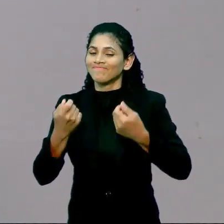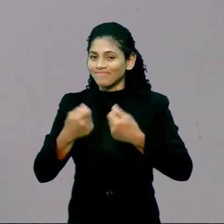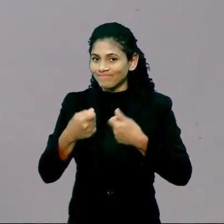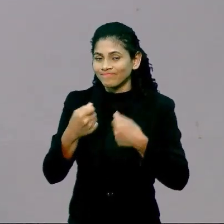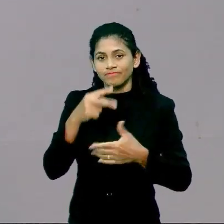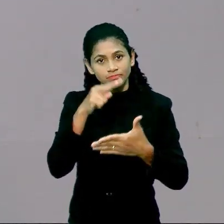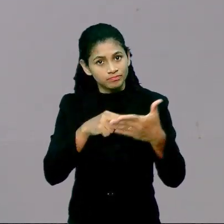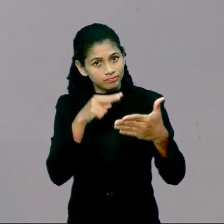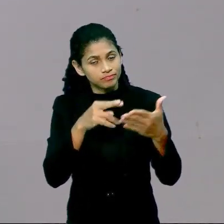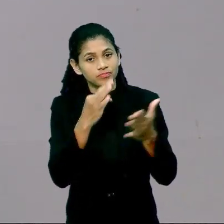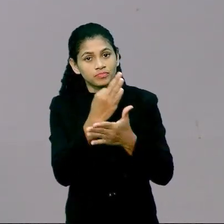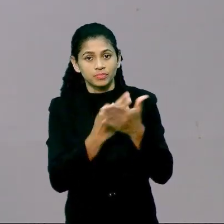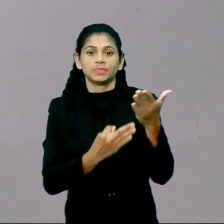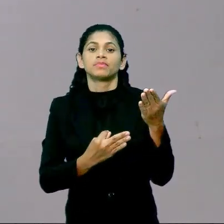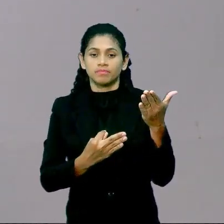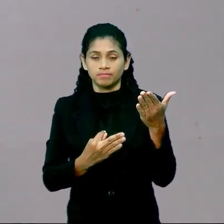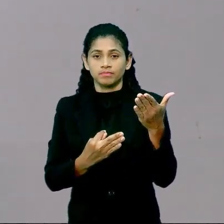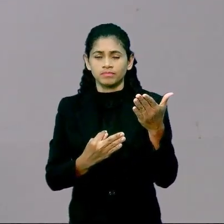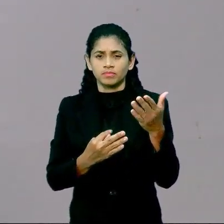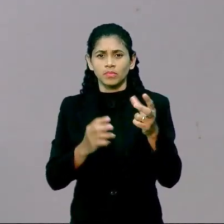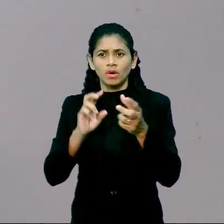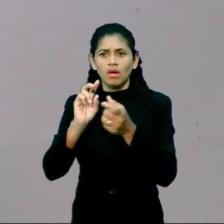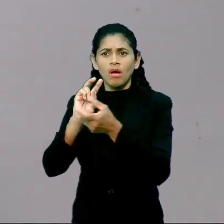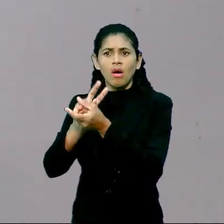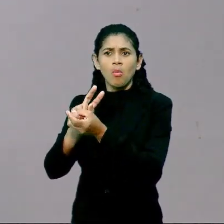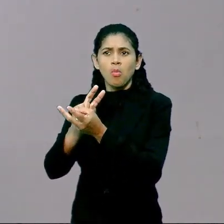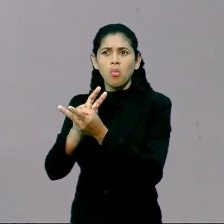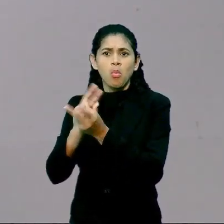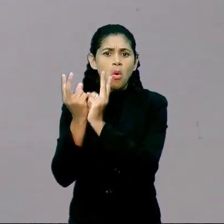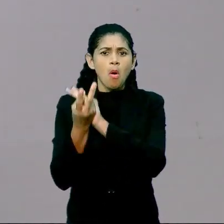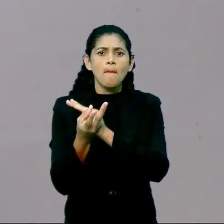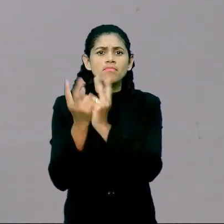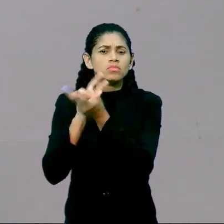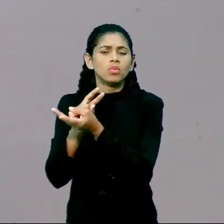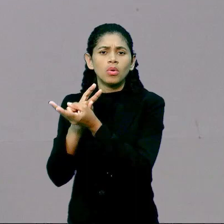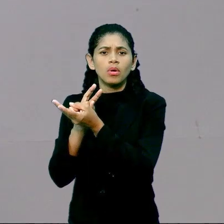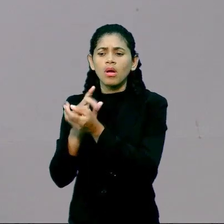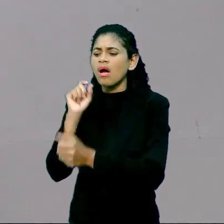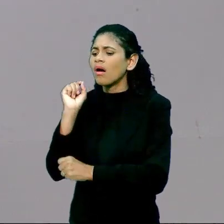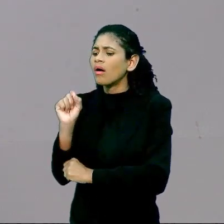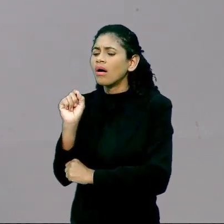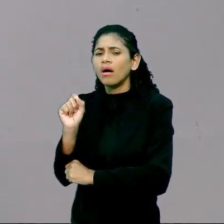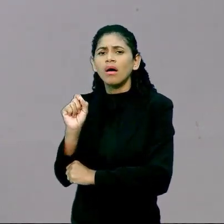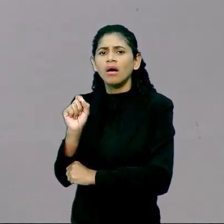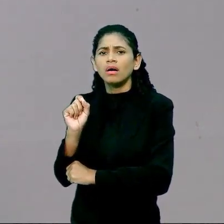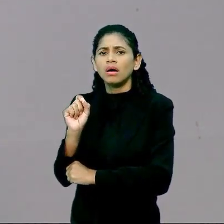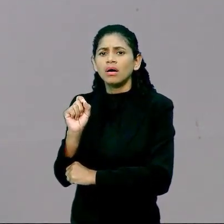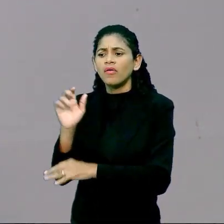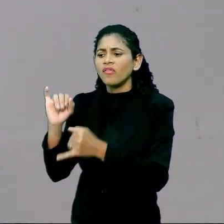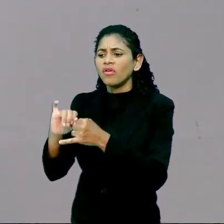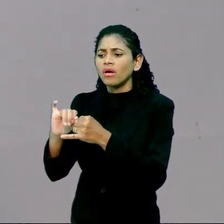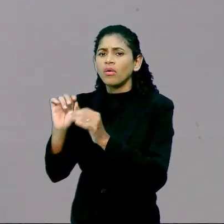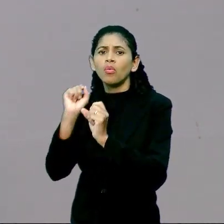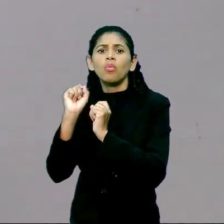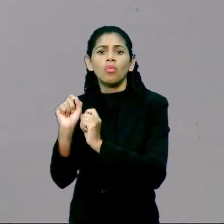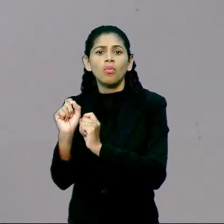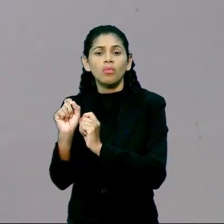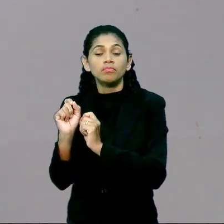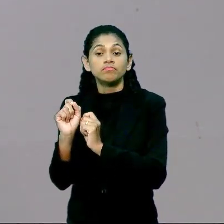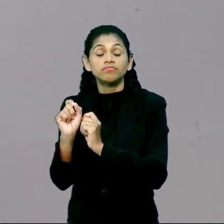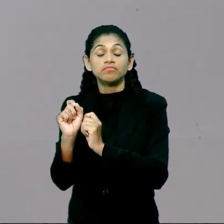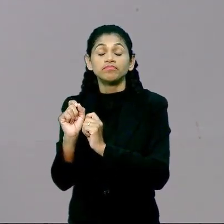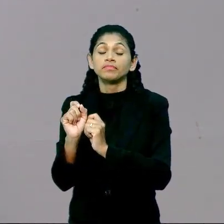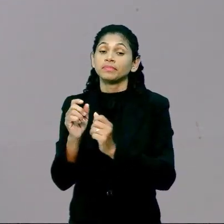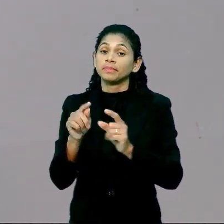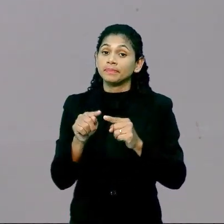a capoeira serve para quê? De onde veio a capoeira? Qual é a origem? Se eu ver que tem um direcionamento rápido no comando, eu não preciso ir.